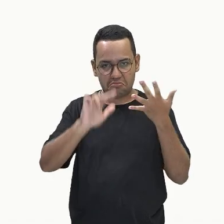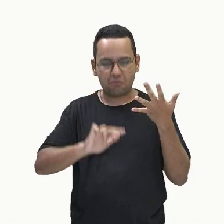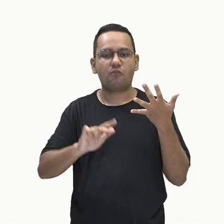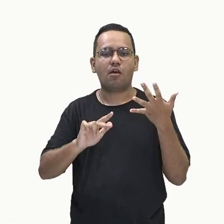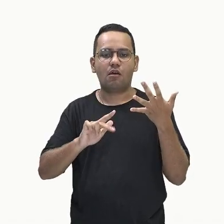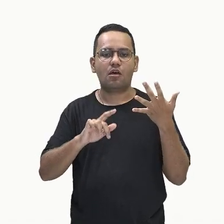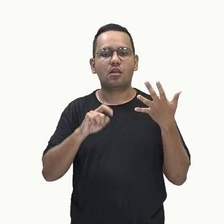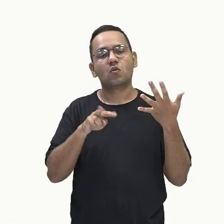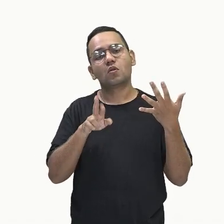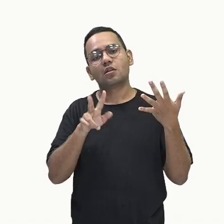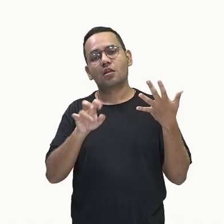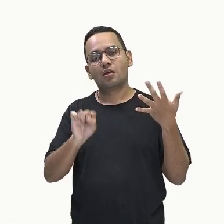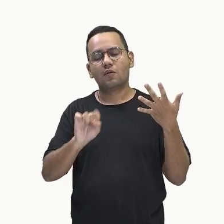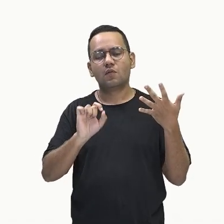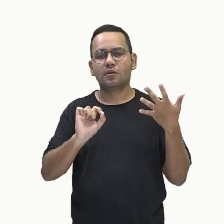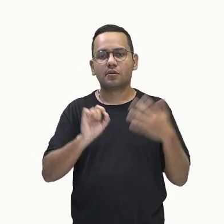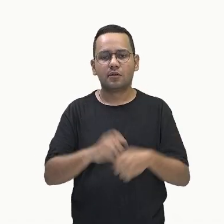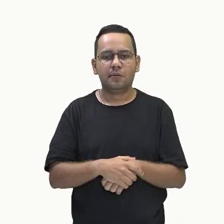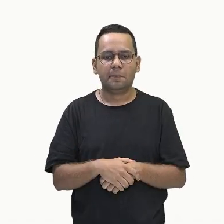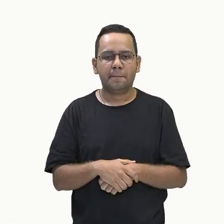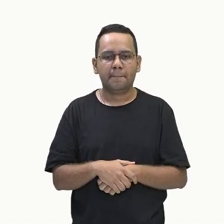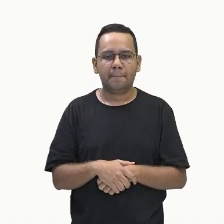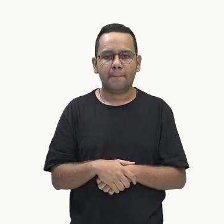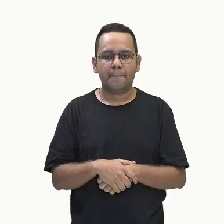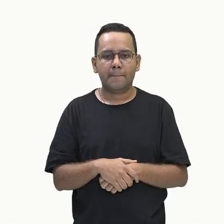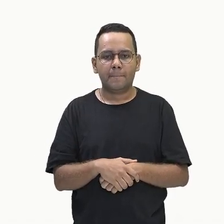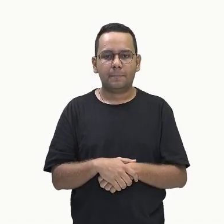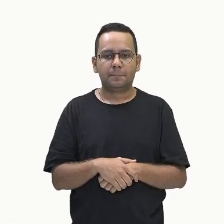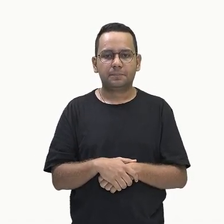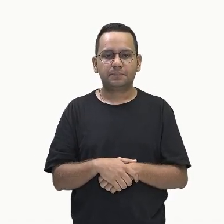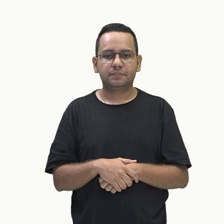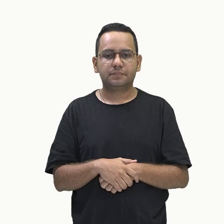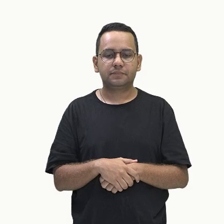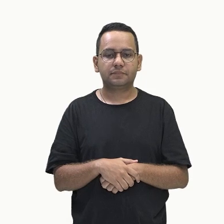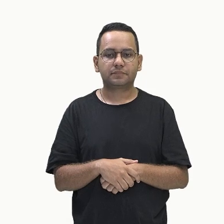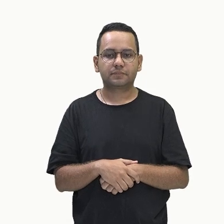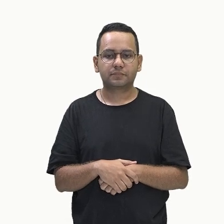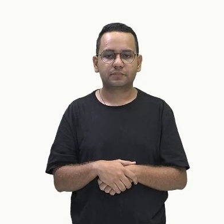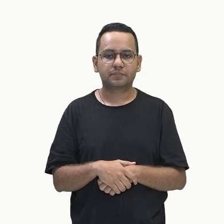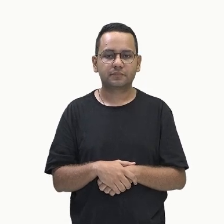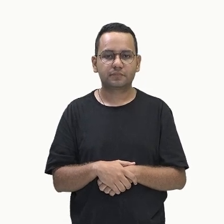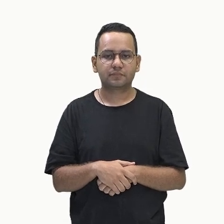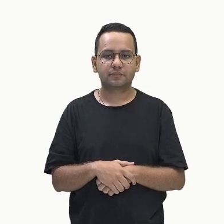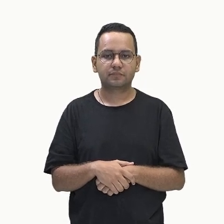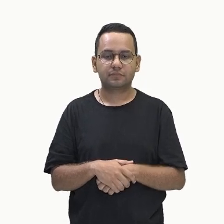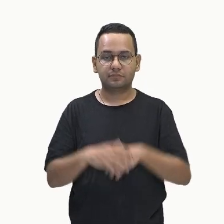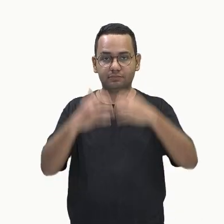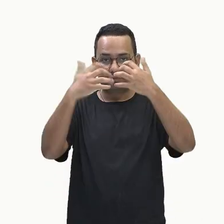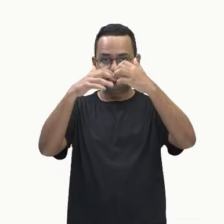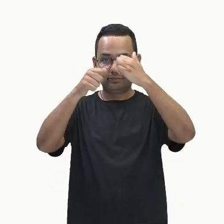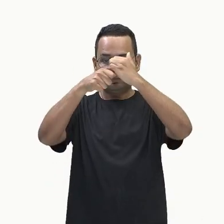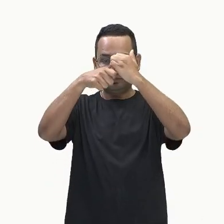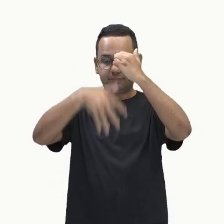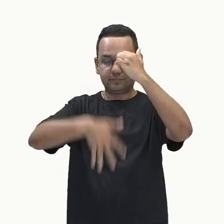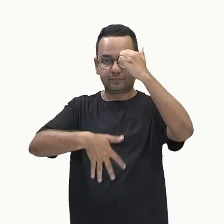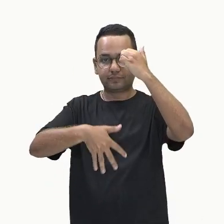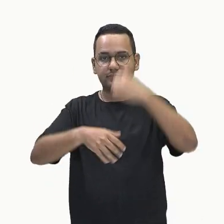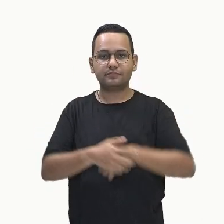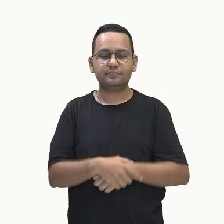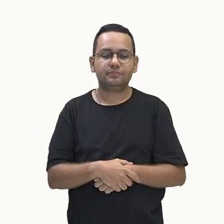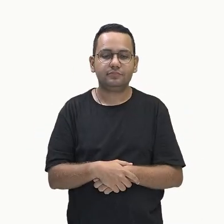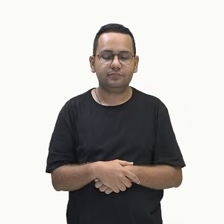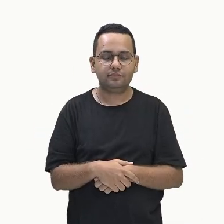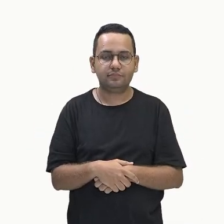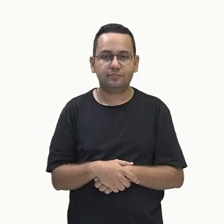partindo diretamente do nosso encéfalo e medula